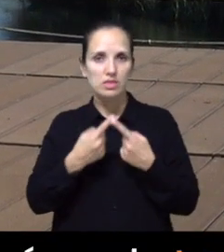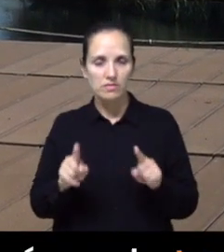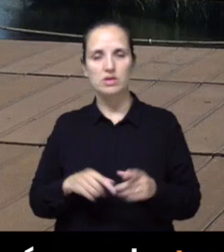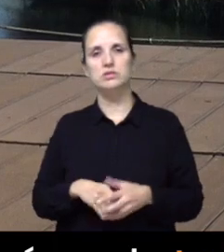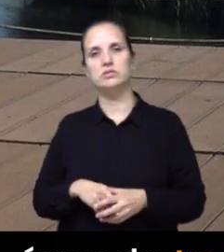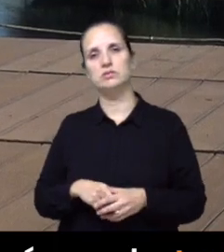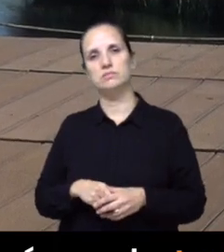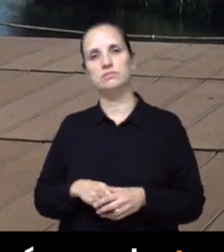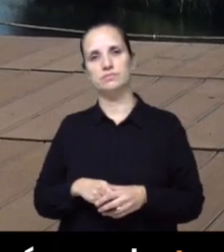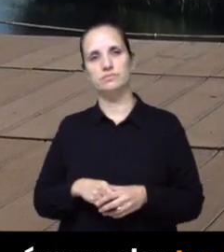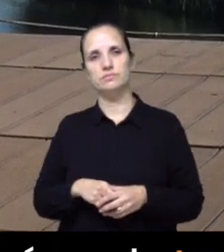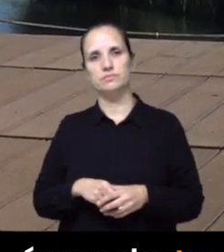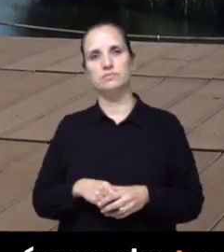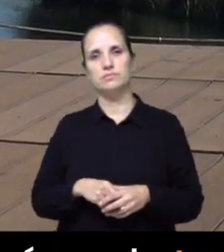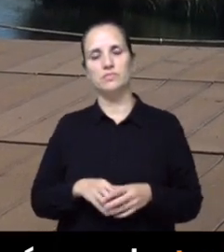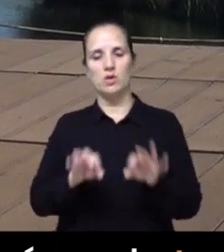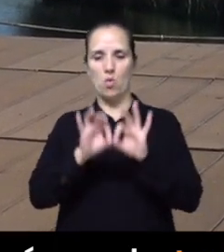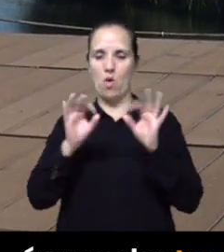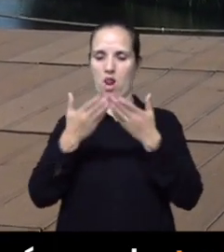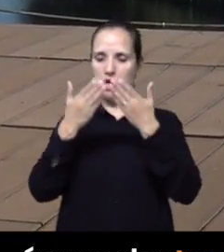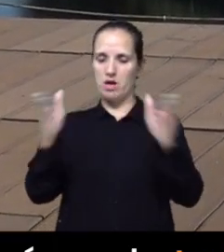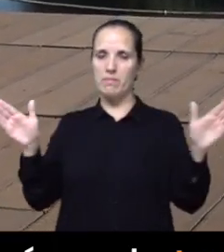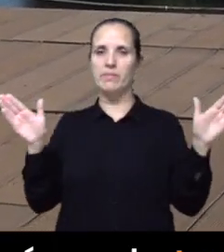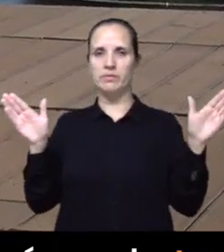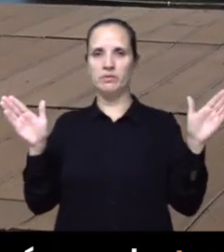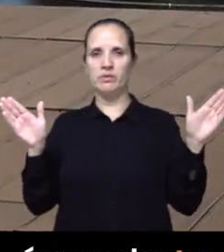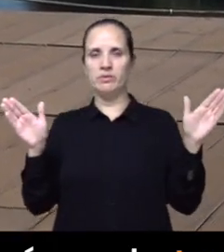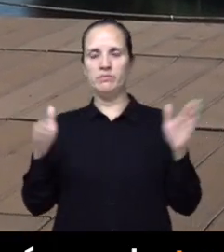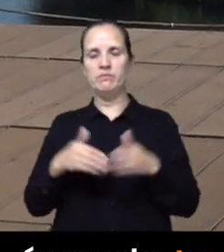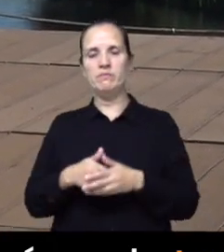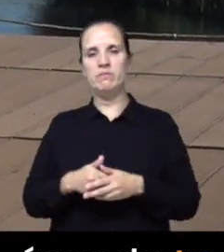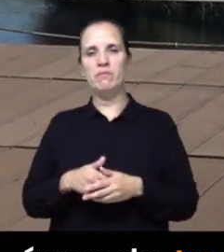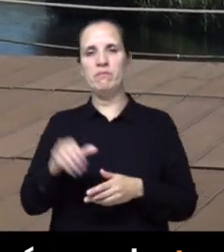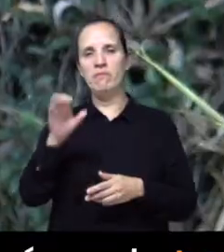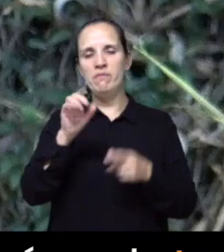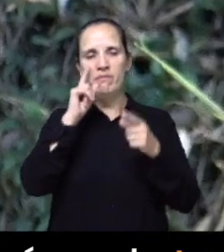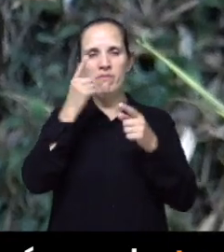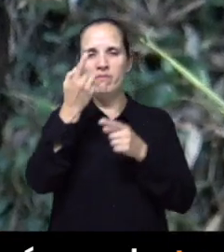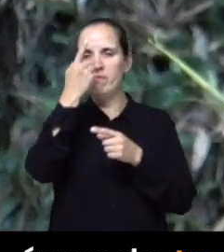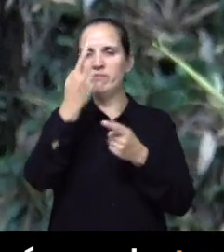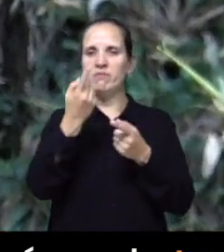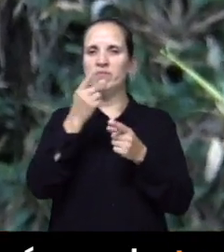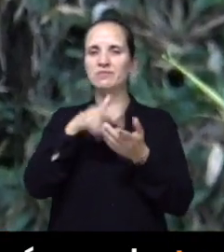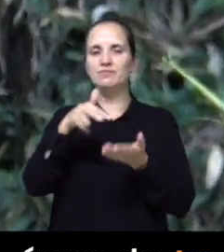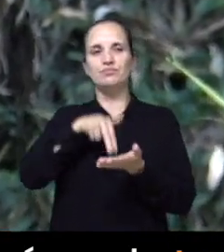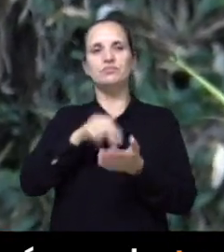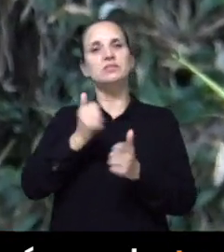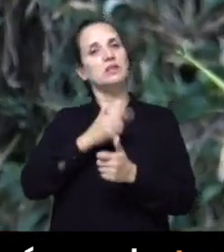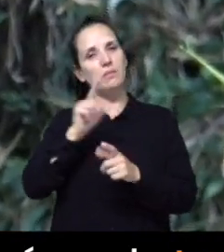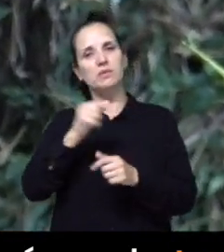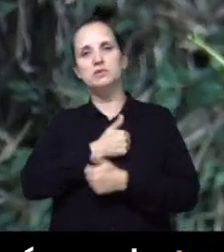formas de viver diferentes. É como abrir um pouco o espectro